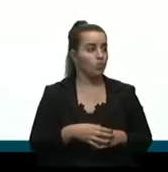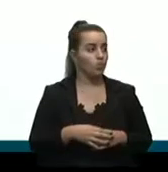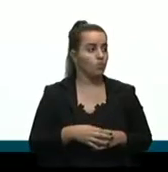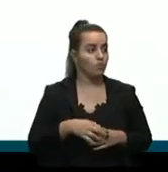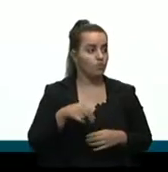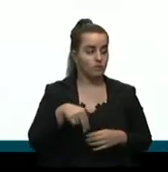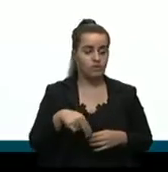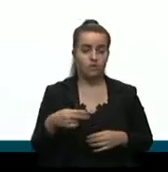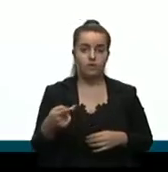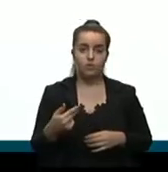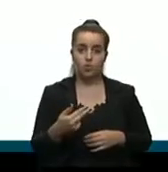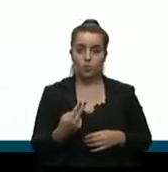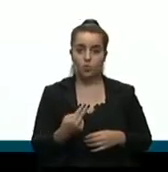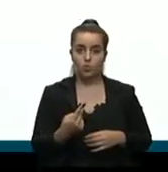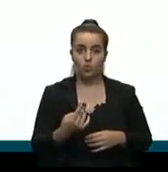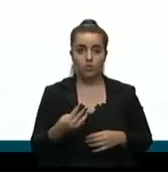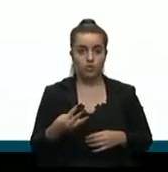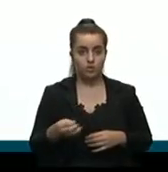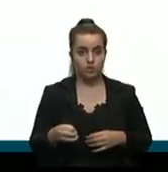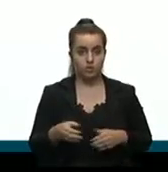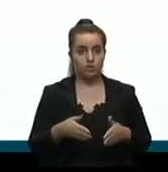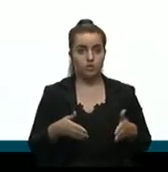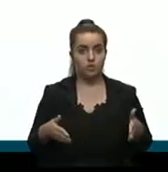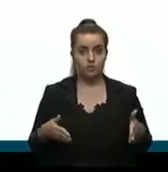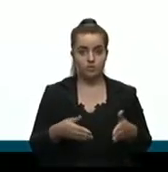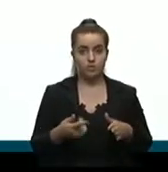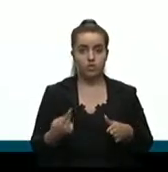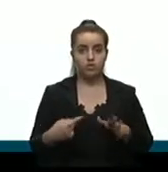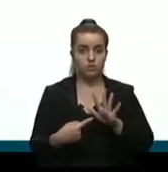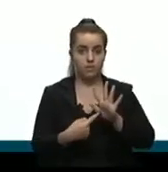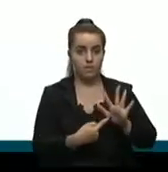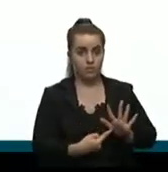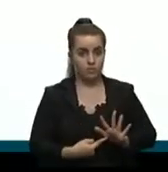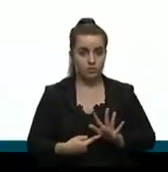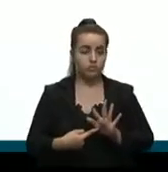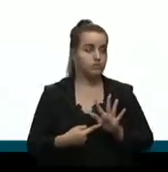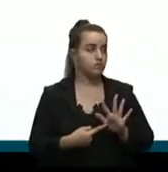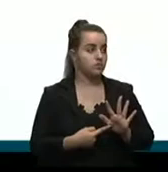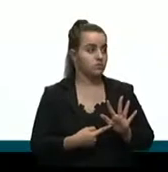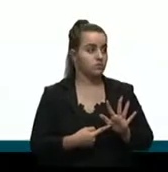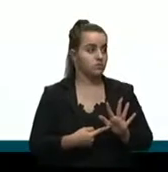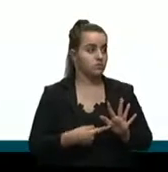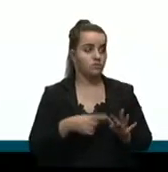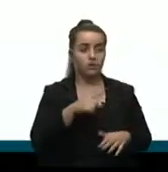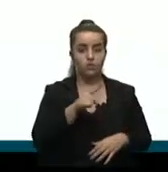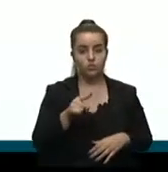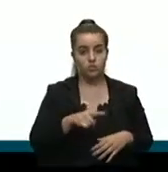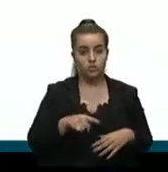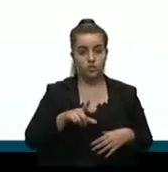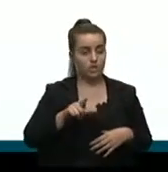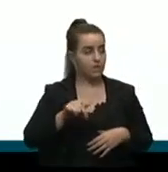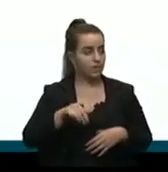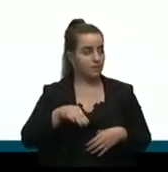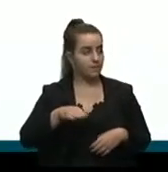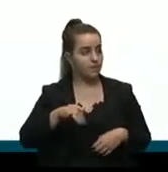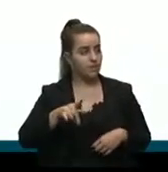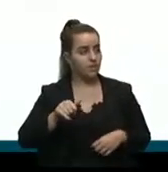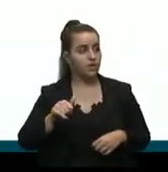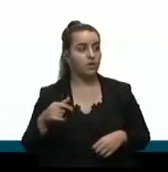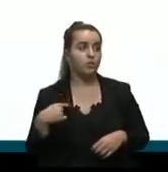N igual a 30, o tamanho da amostra, ou seja, uma amostra de tamanho 30. E o z lambda é o que nós temos